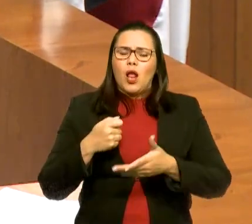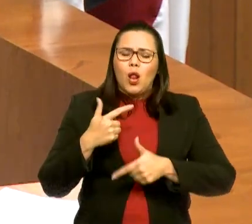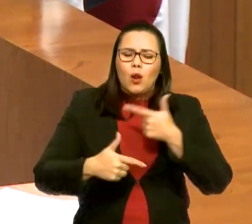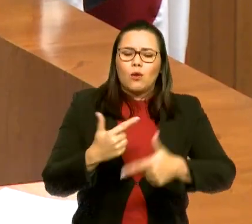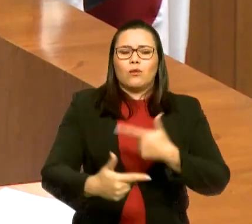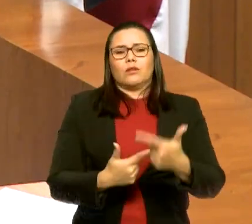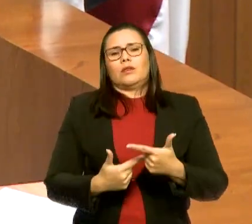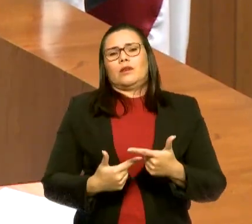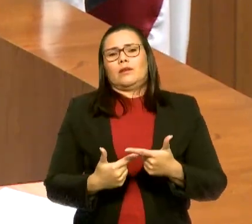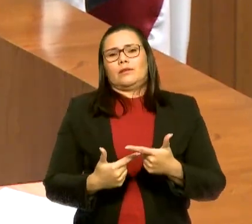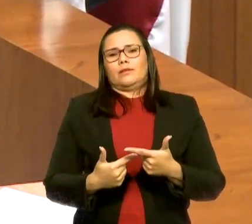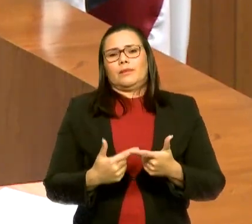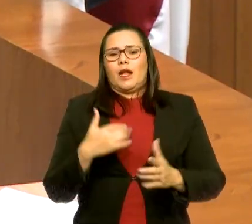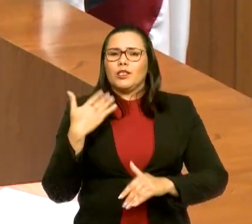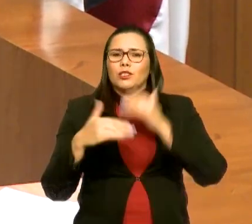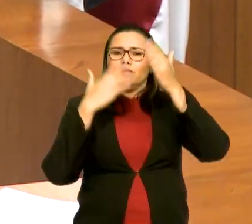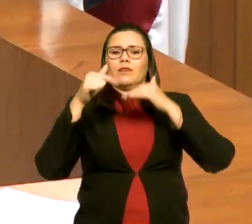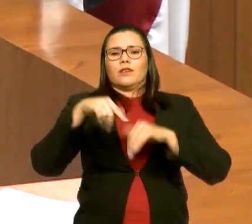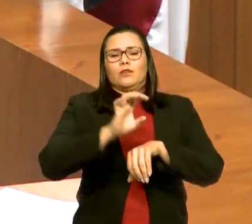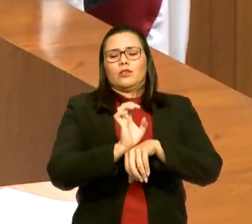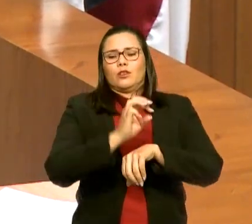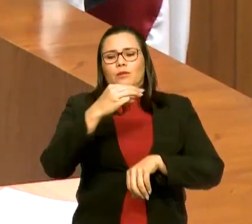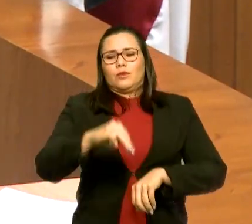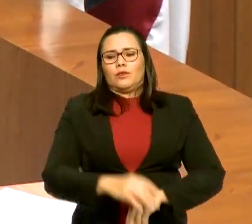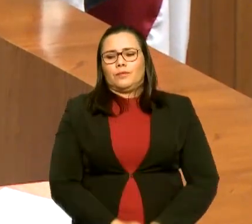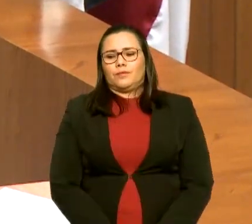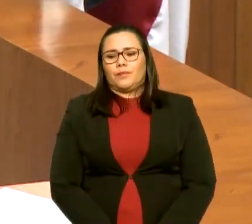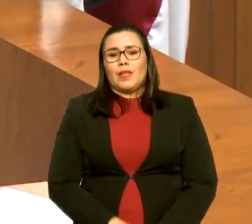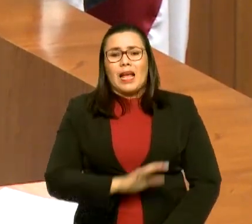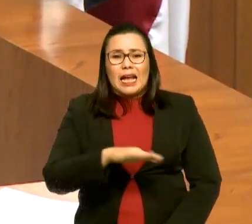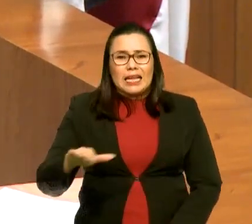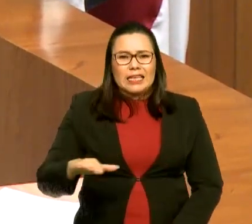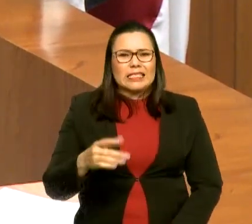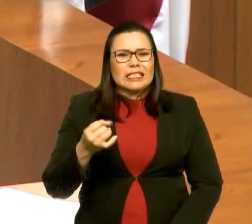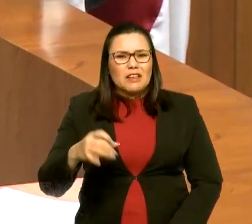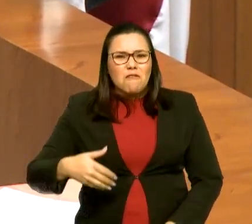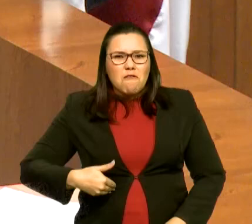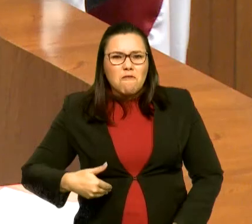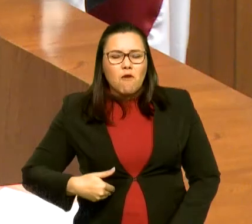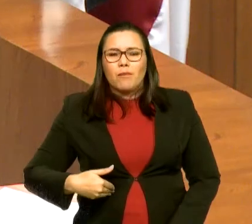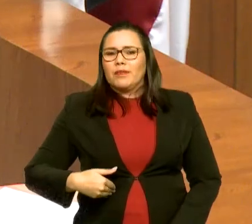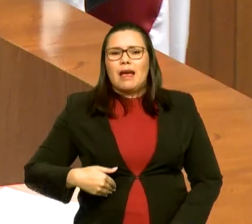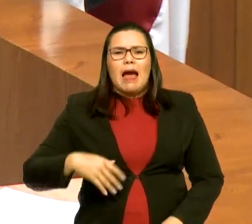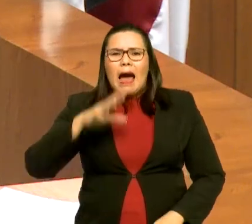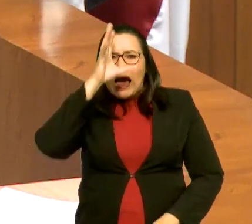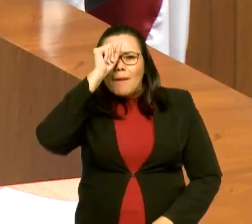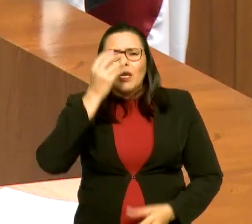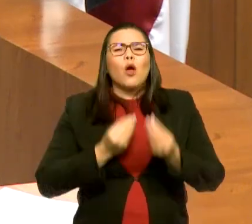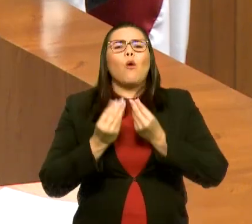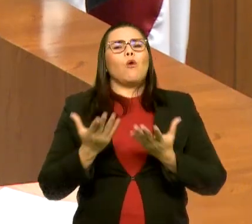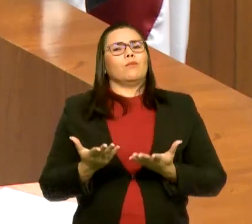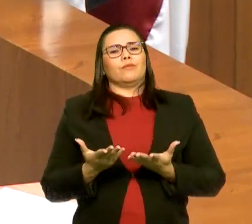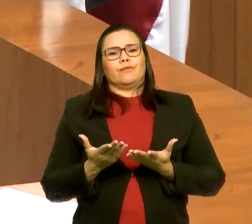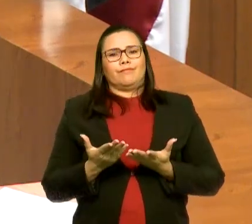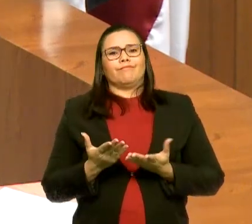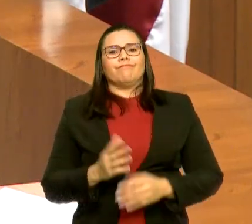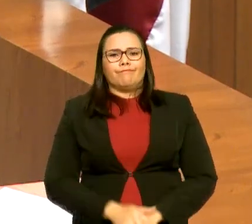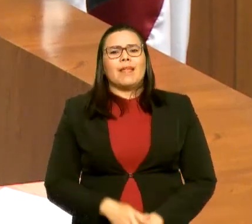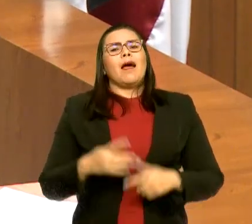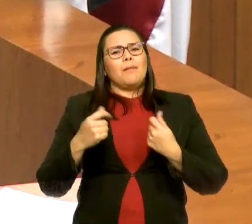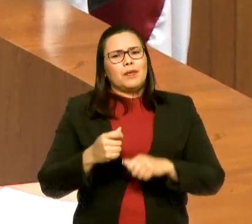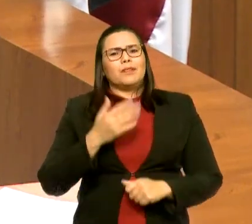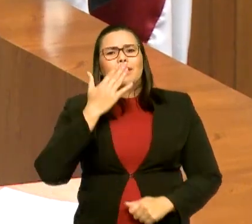As nossas crianças não vão aprender se tiverem fome e não vão ter saúde se não alimentarem pelo menos 3 vezes por